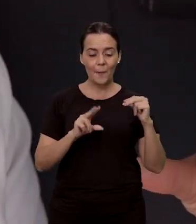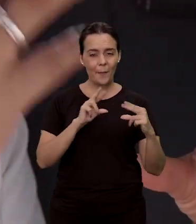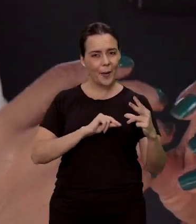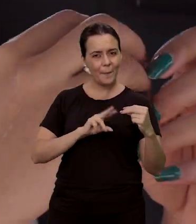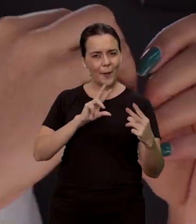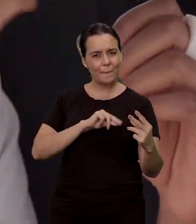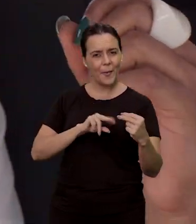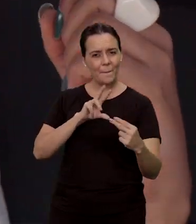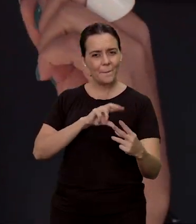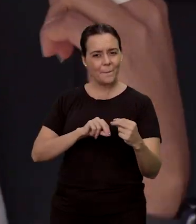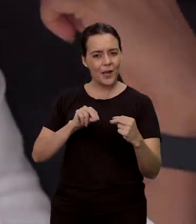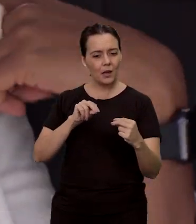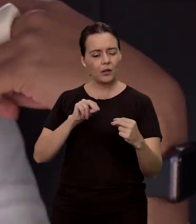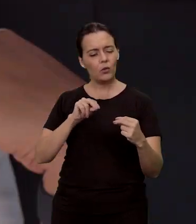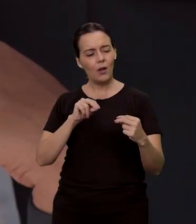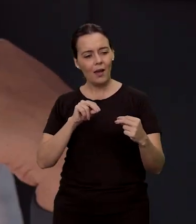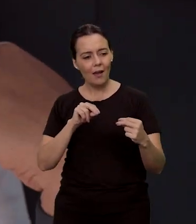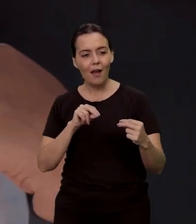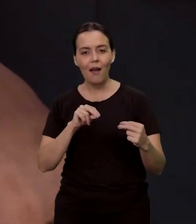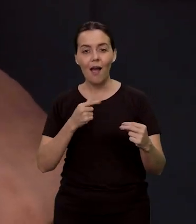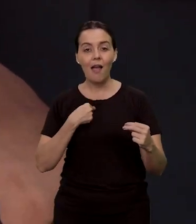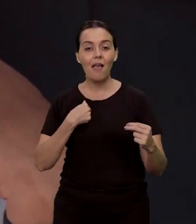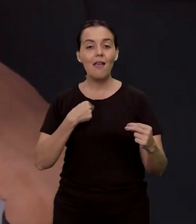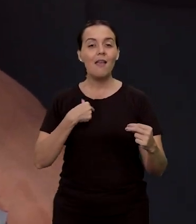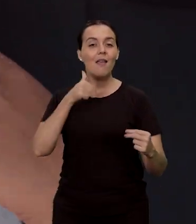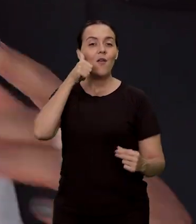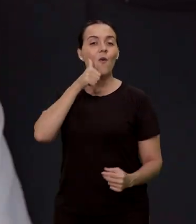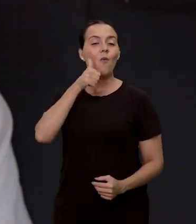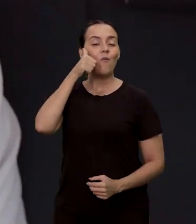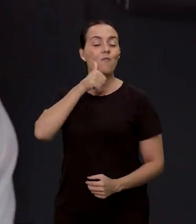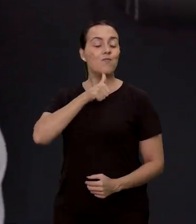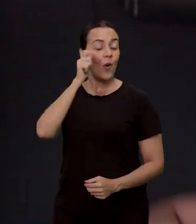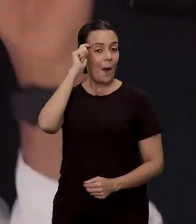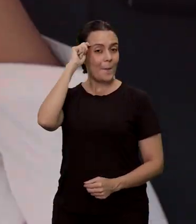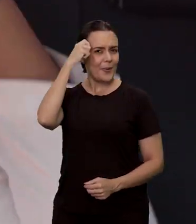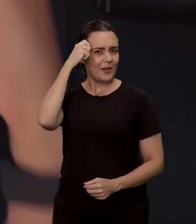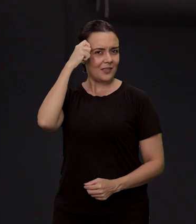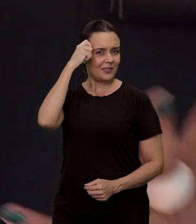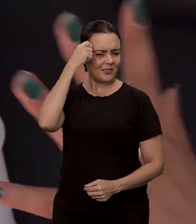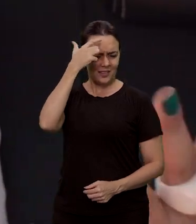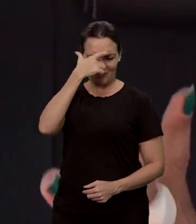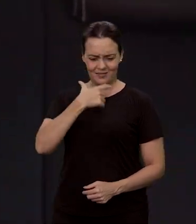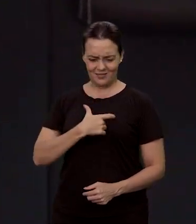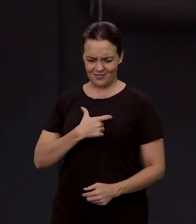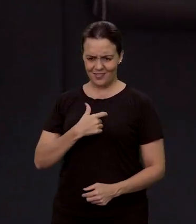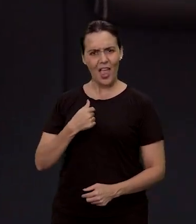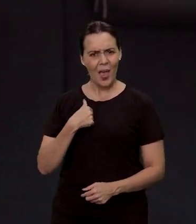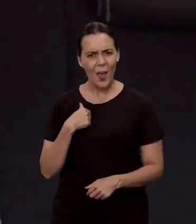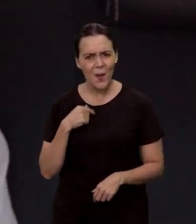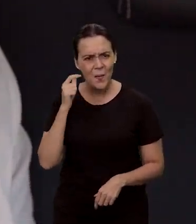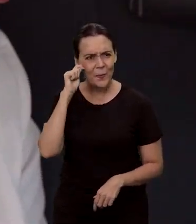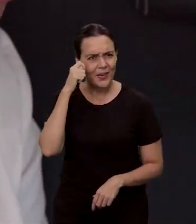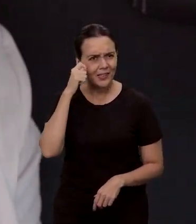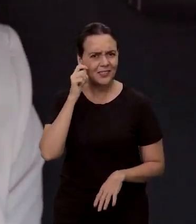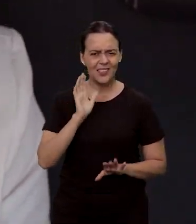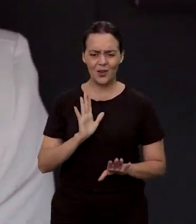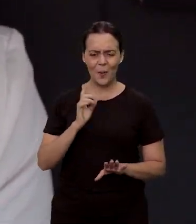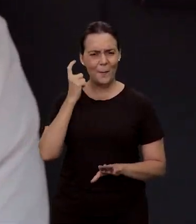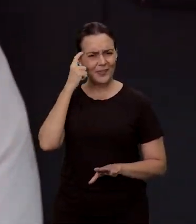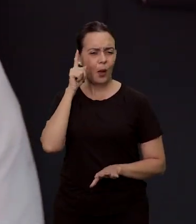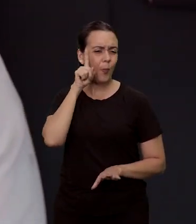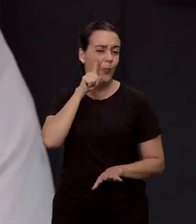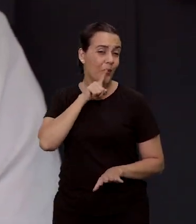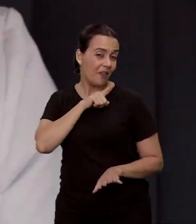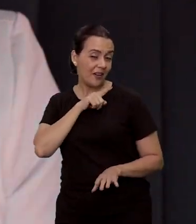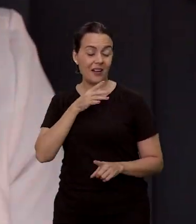esse momento vai em encontro ao meu descobrimento enquanto mulher preta. Aí você fala, Amanda, você é preta, você não sabia que você era preta? Não, eu achava